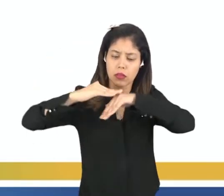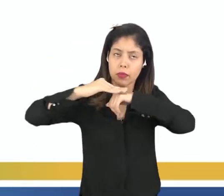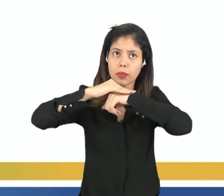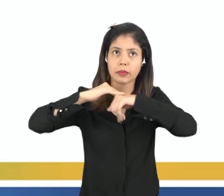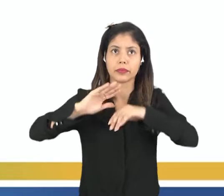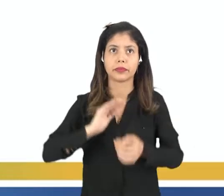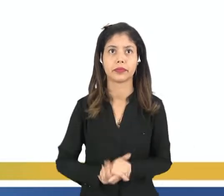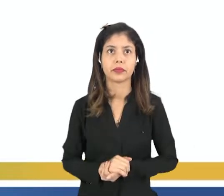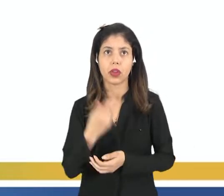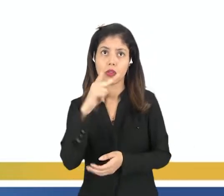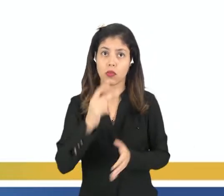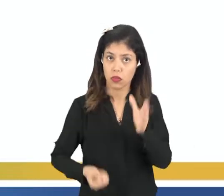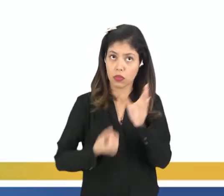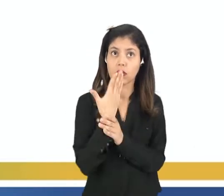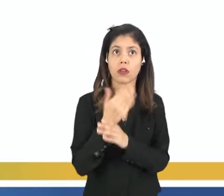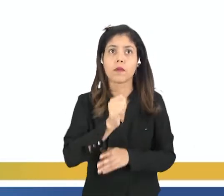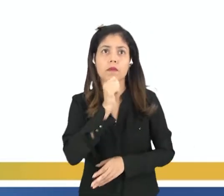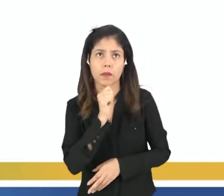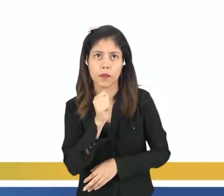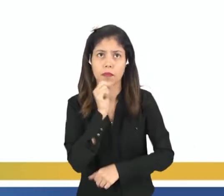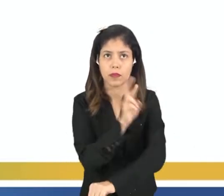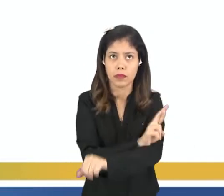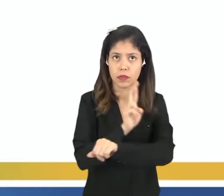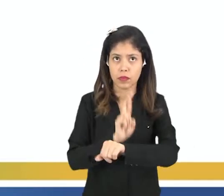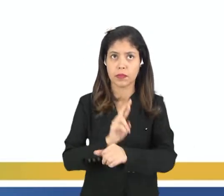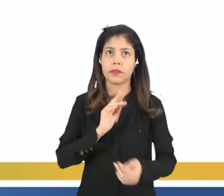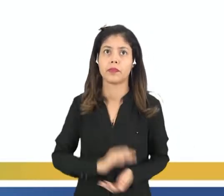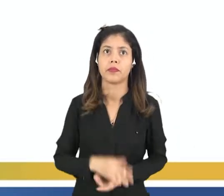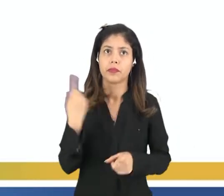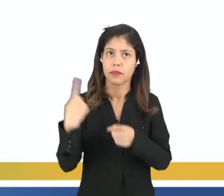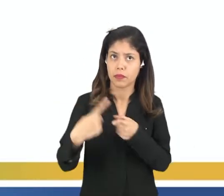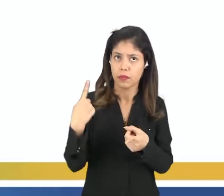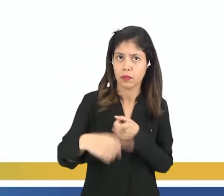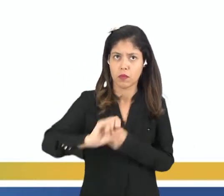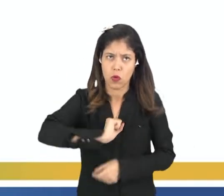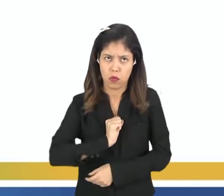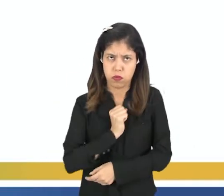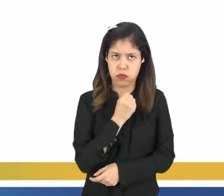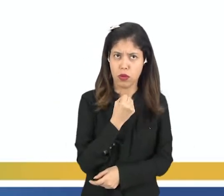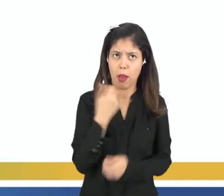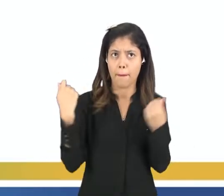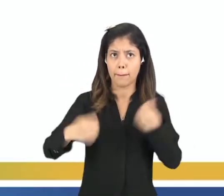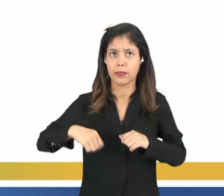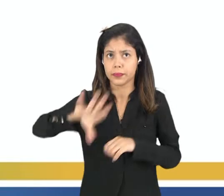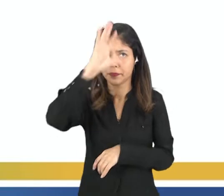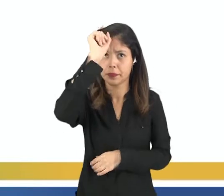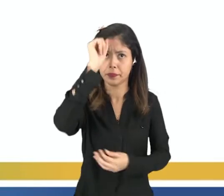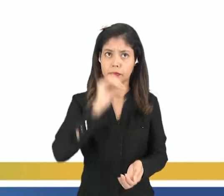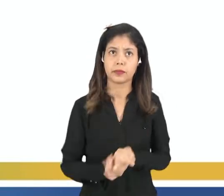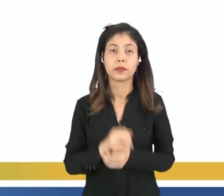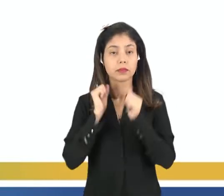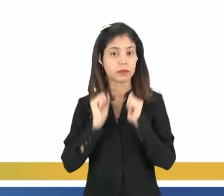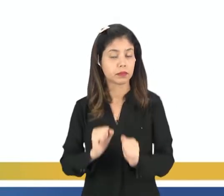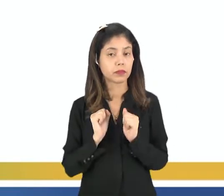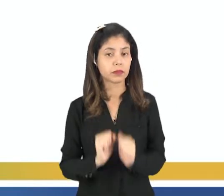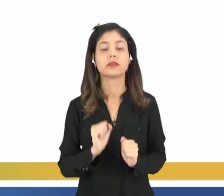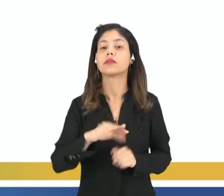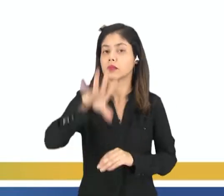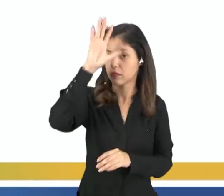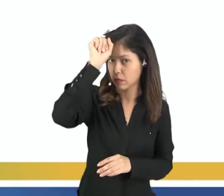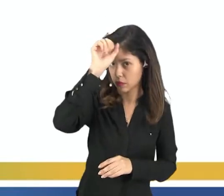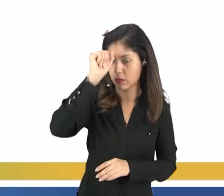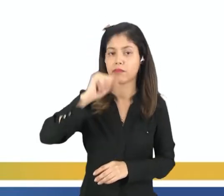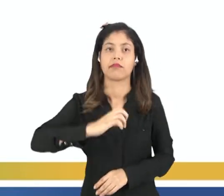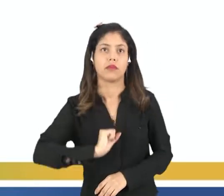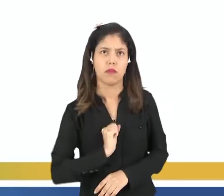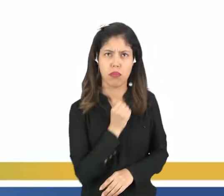cor de sua pele, por sua origem ou ainda por sua religião. Para odiar, as pessoas precisam aprender, e se podem aprender